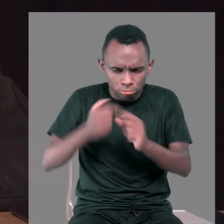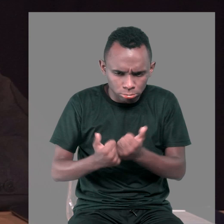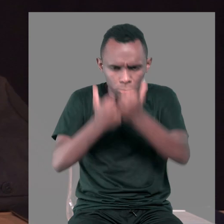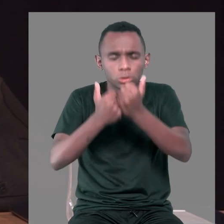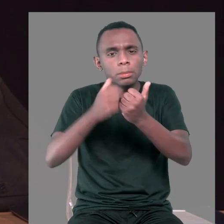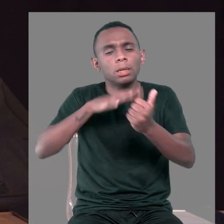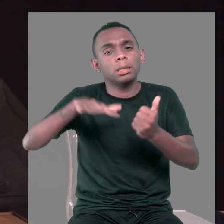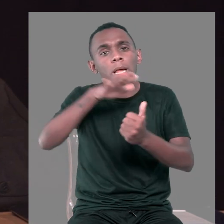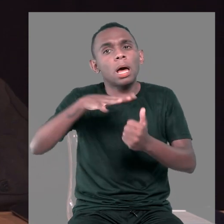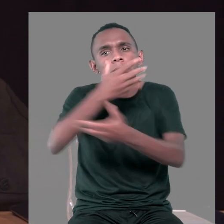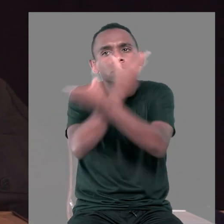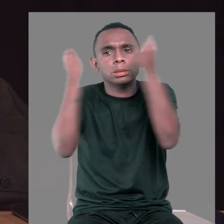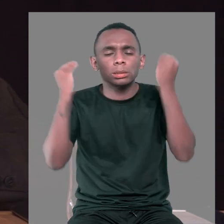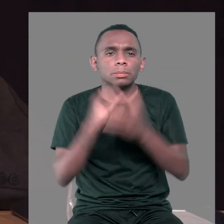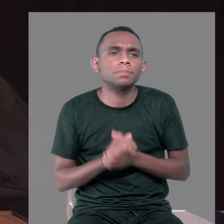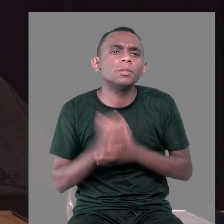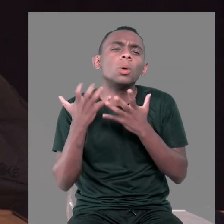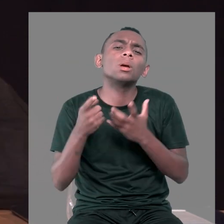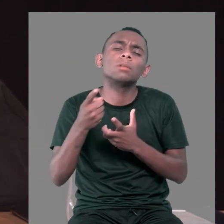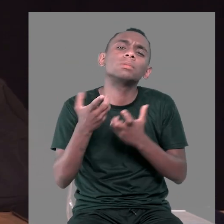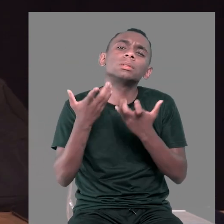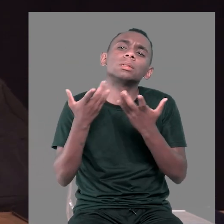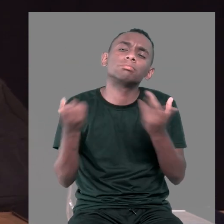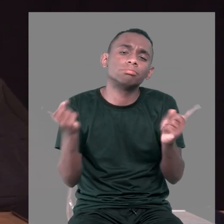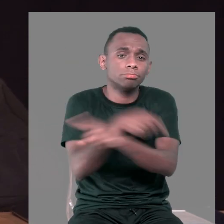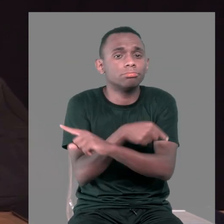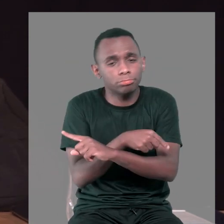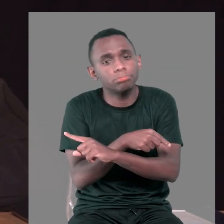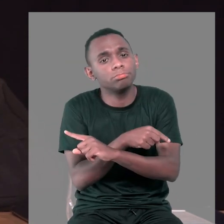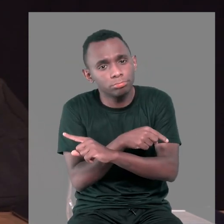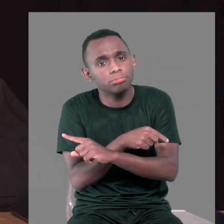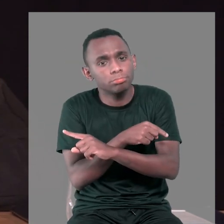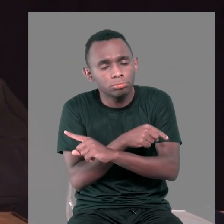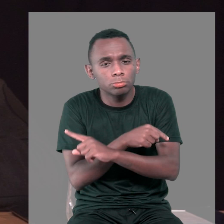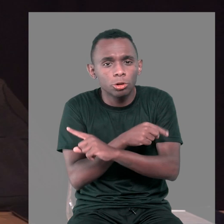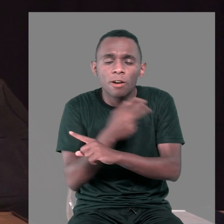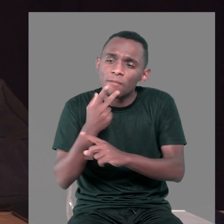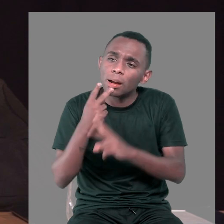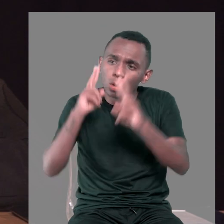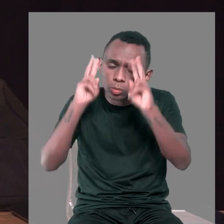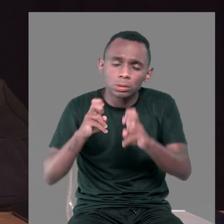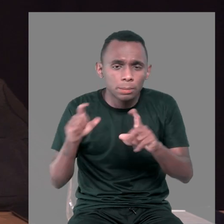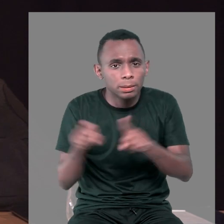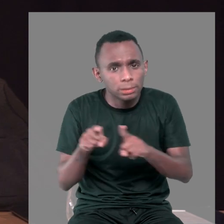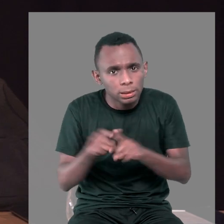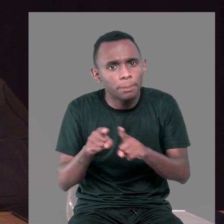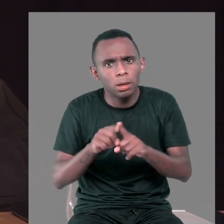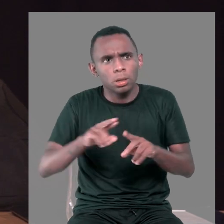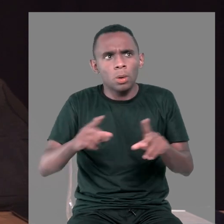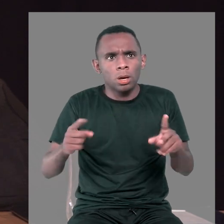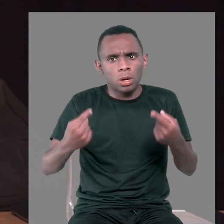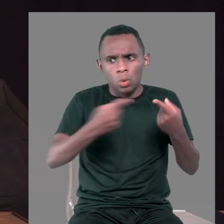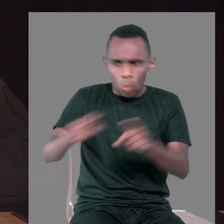é um debate, não é? Isso que envolve, sobretudo, os historiadores, não é? Sobre este lugar da memória,